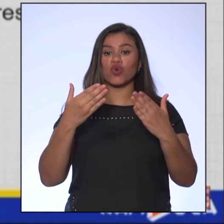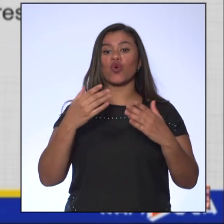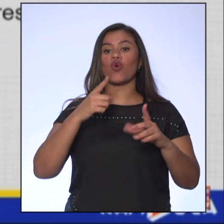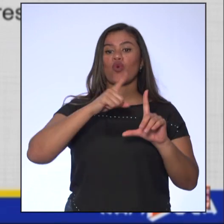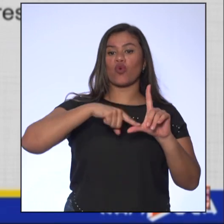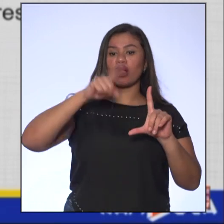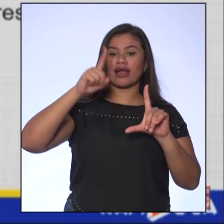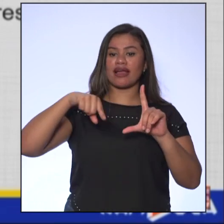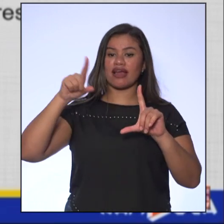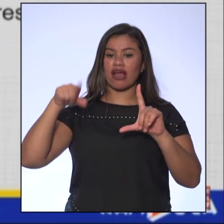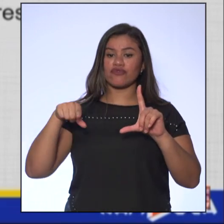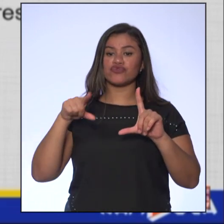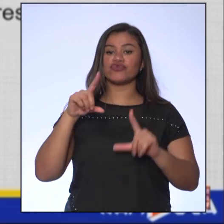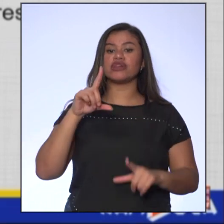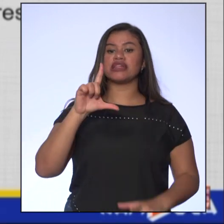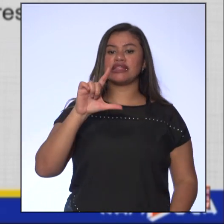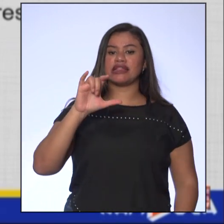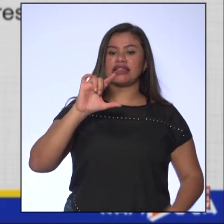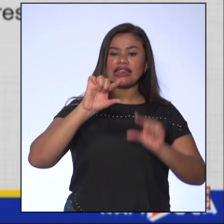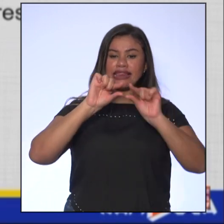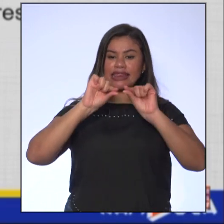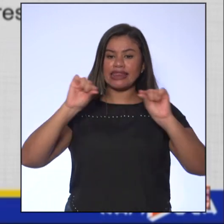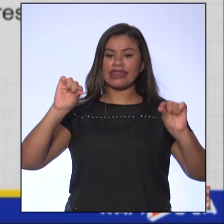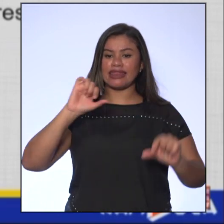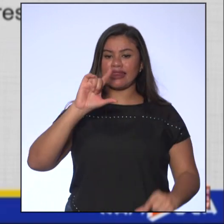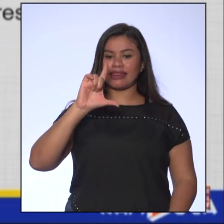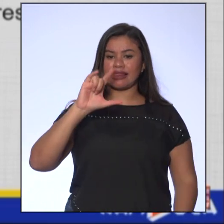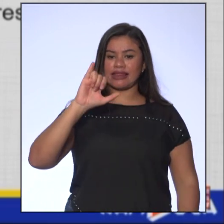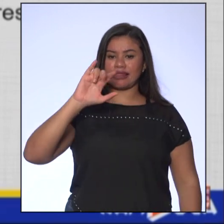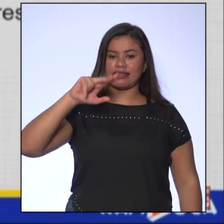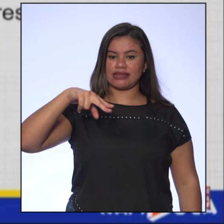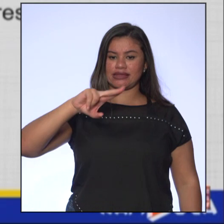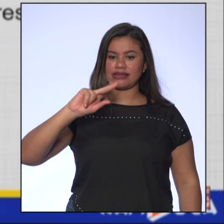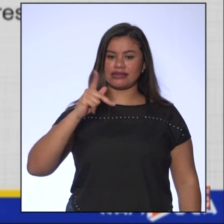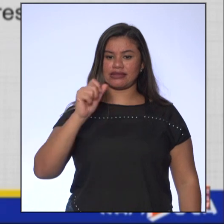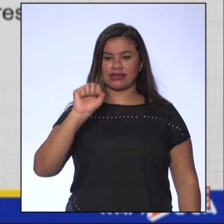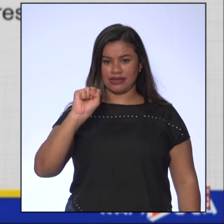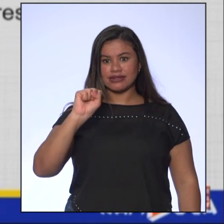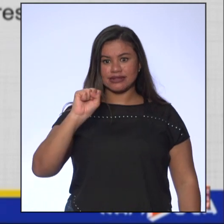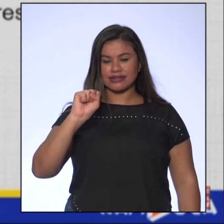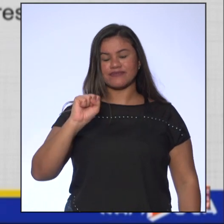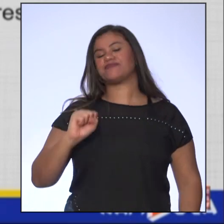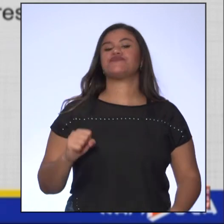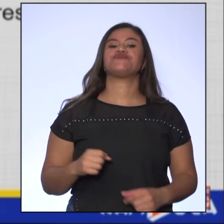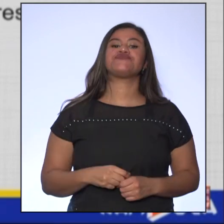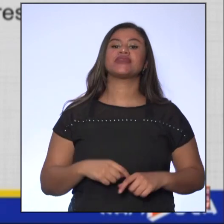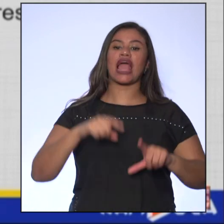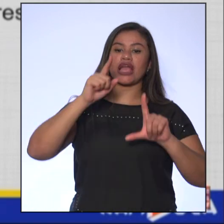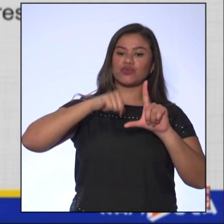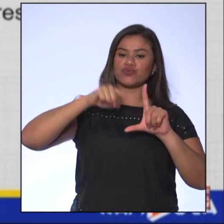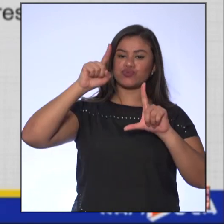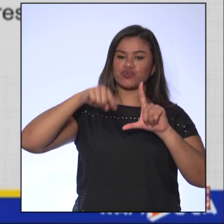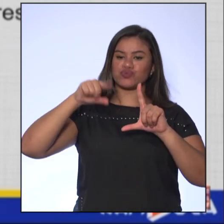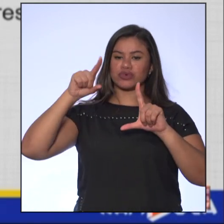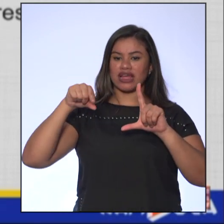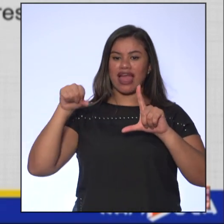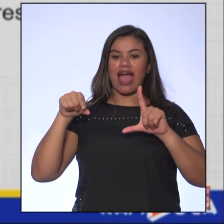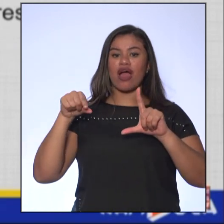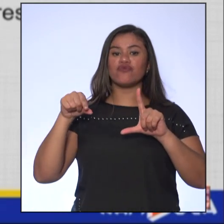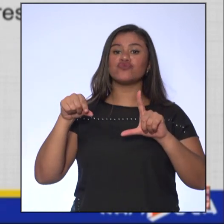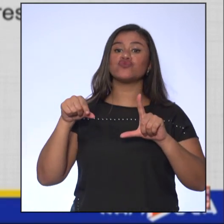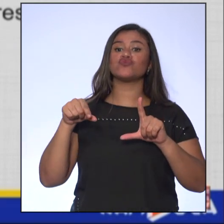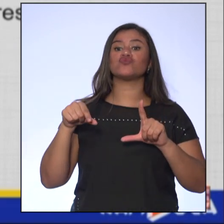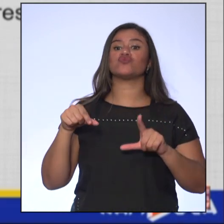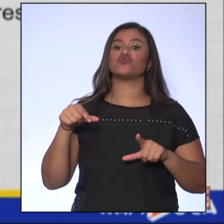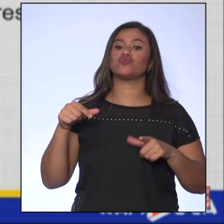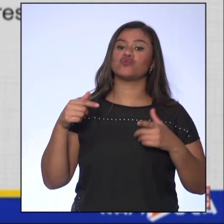aí, ó, um gráfico de linhas. E aí você faz o seguinte, de acordo com o gráfico, ele quer saber quais são